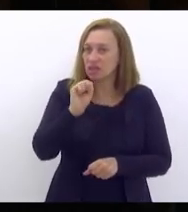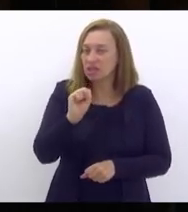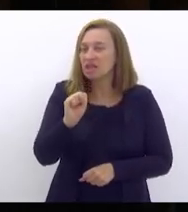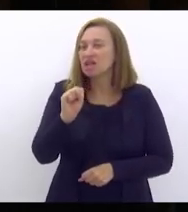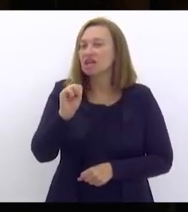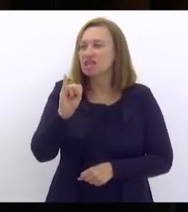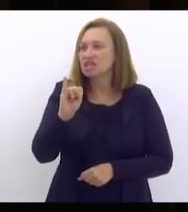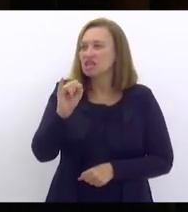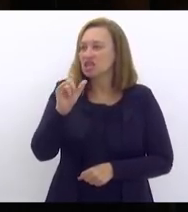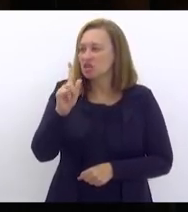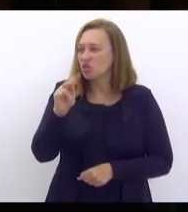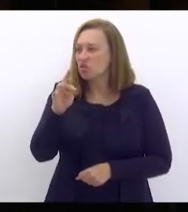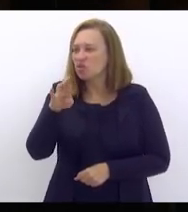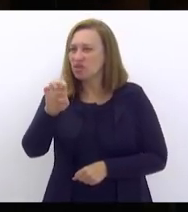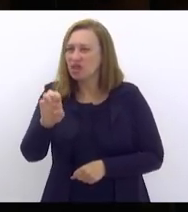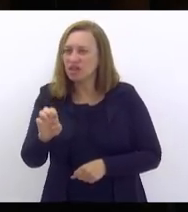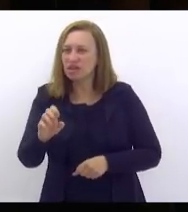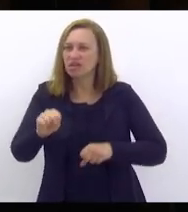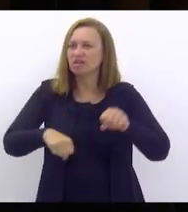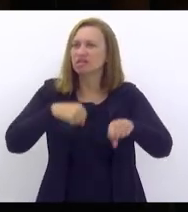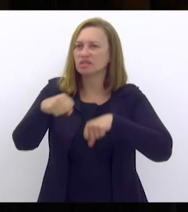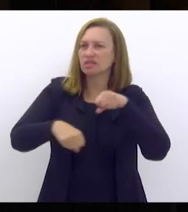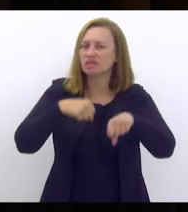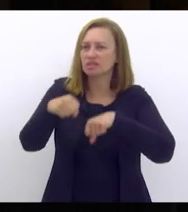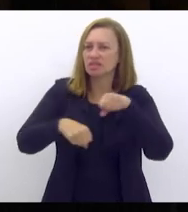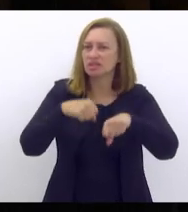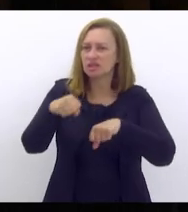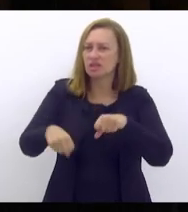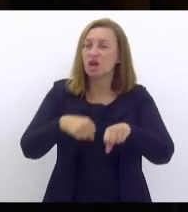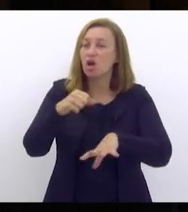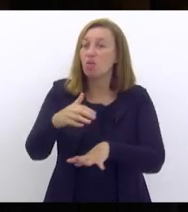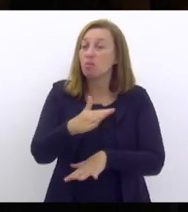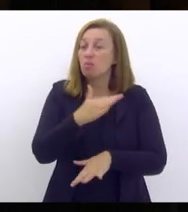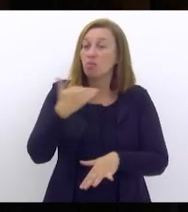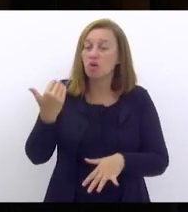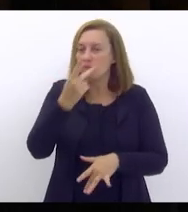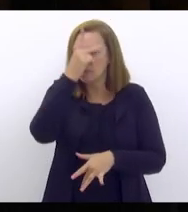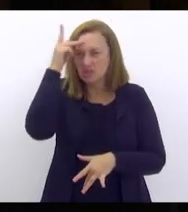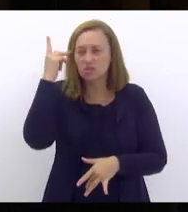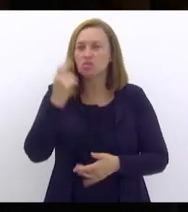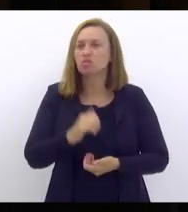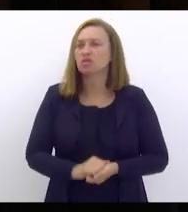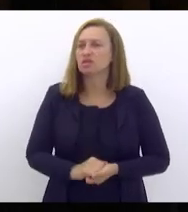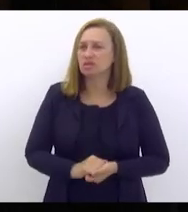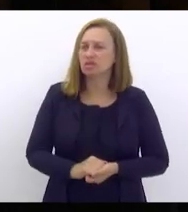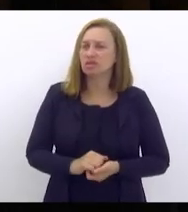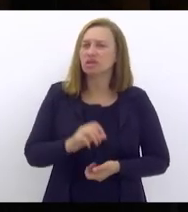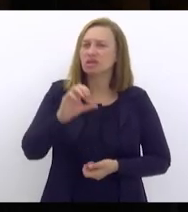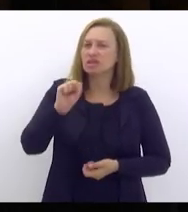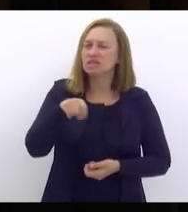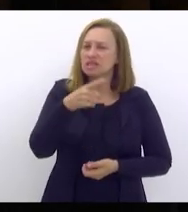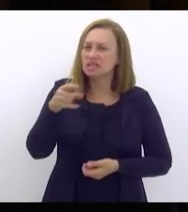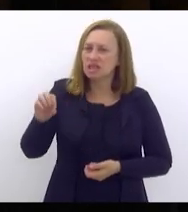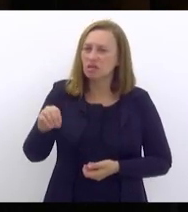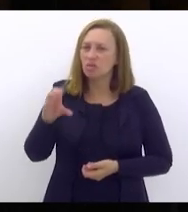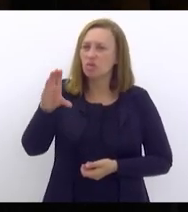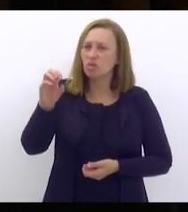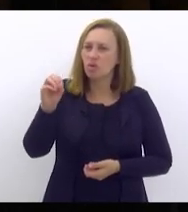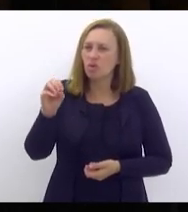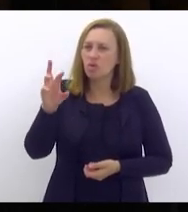na altura de São Conrado matou pessoas. Cadê Quem vai ser responsabilizado por